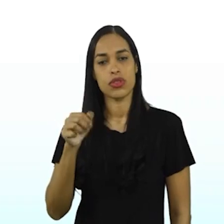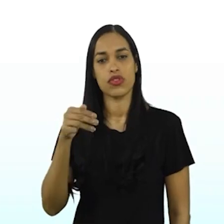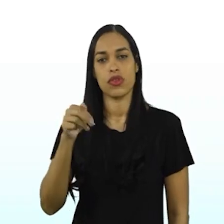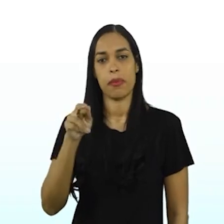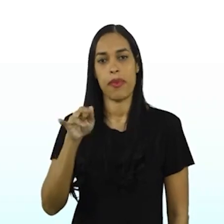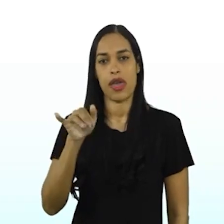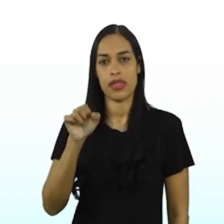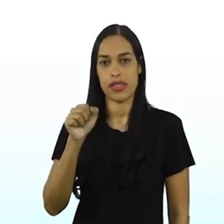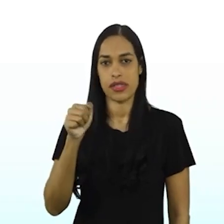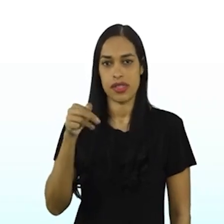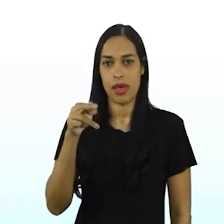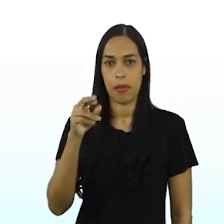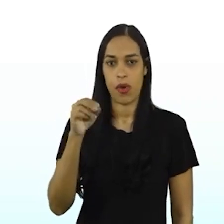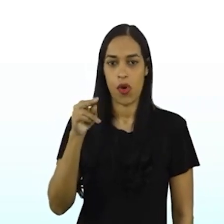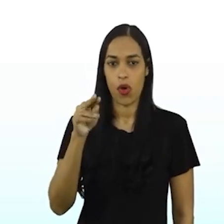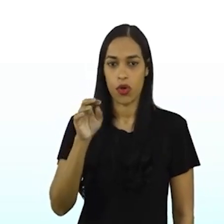Monte.